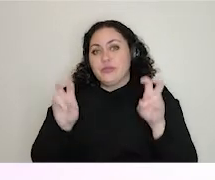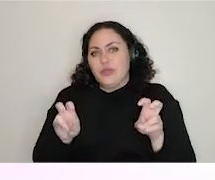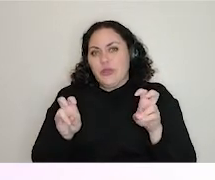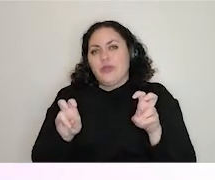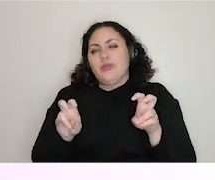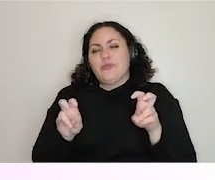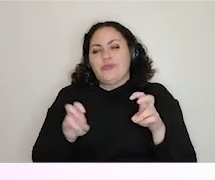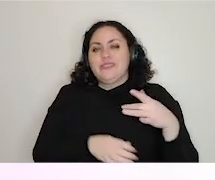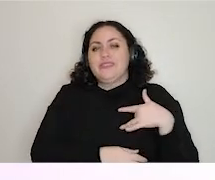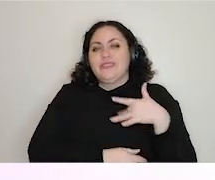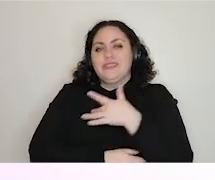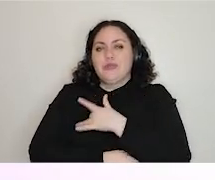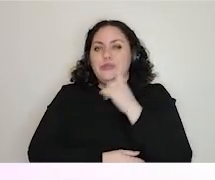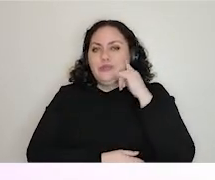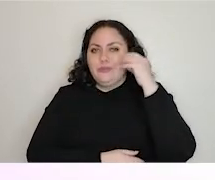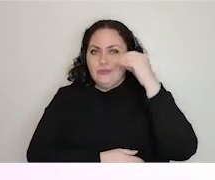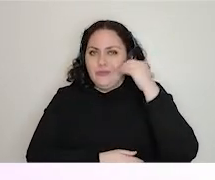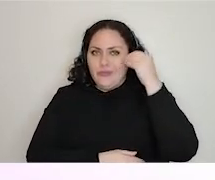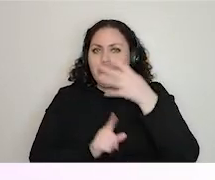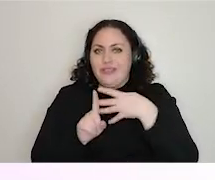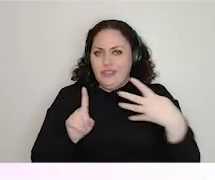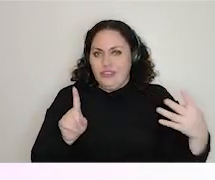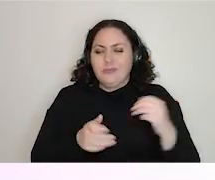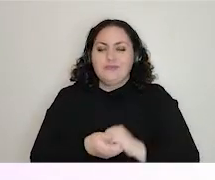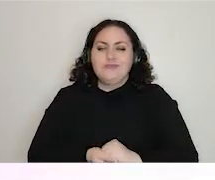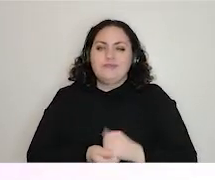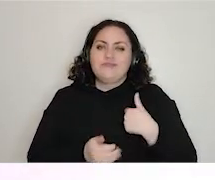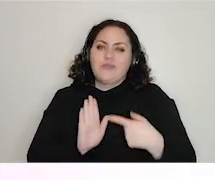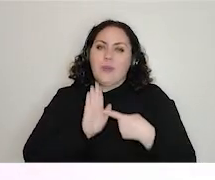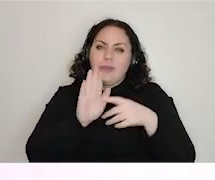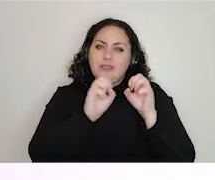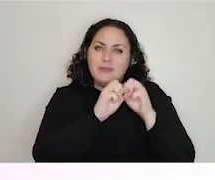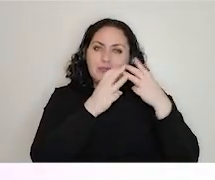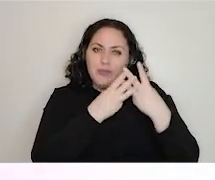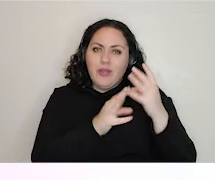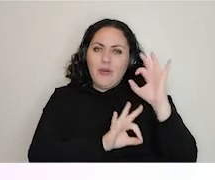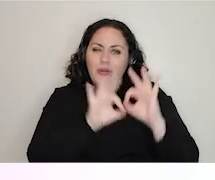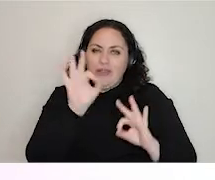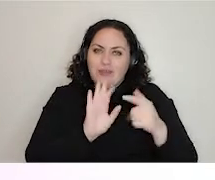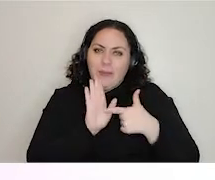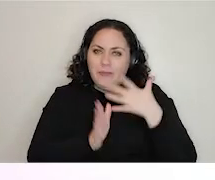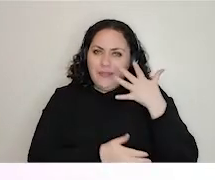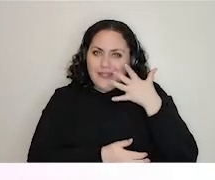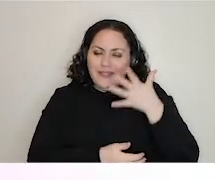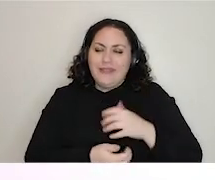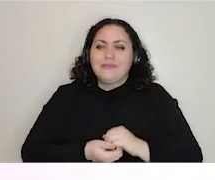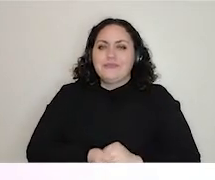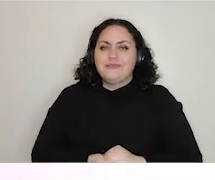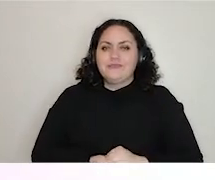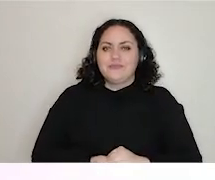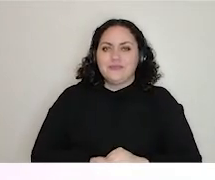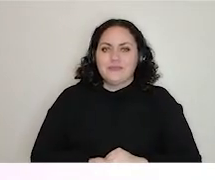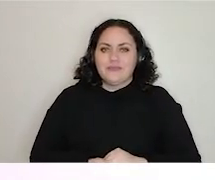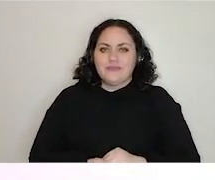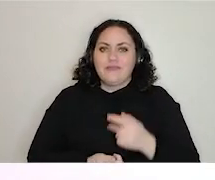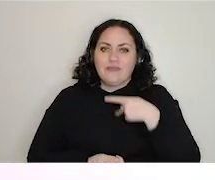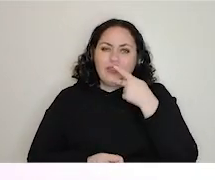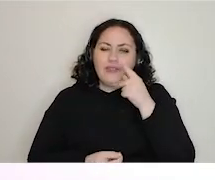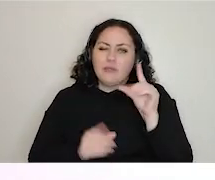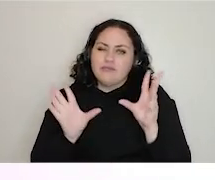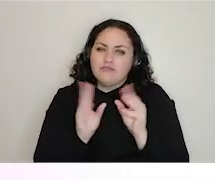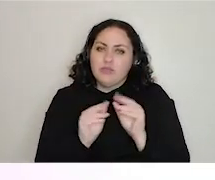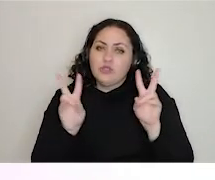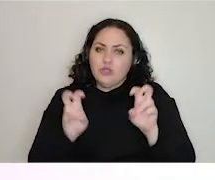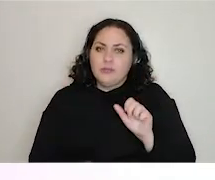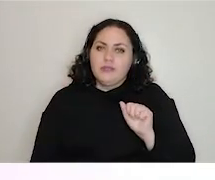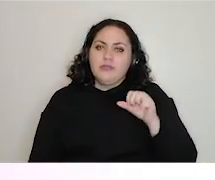tema, né? Eu vou colocar minha apresentaçãozinha aqui para poder me organizar, e vou falar um pouquinho do ambulatório T,